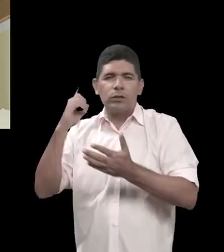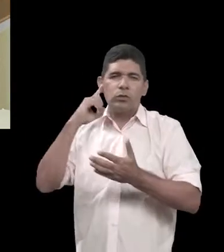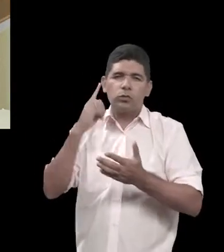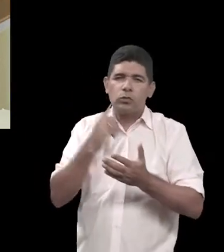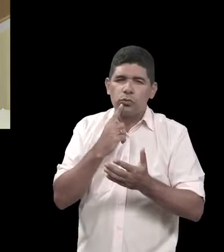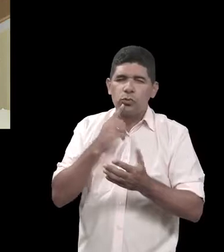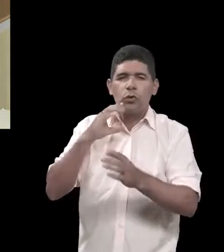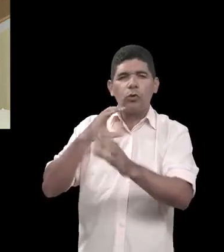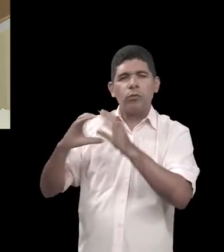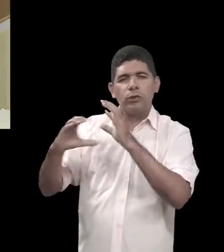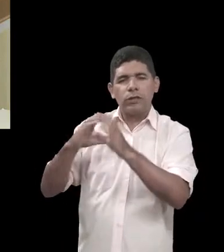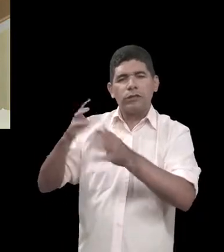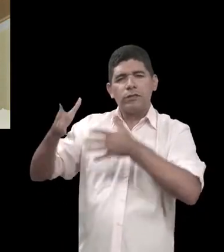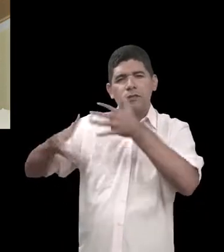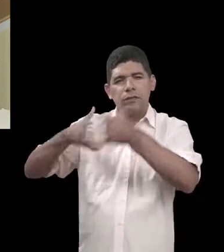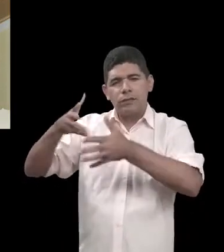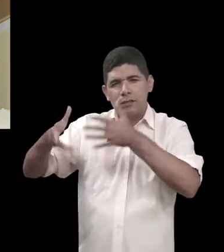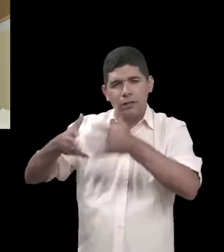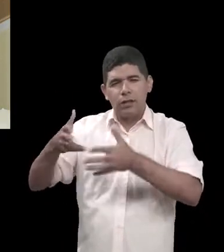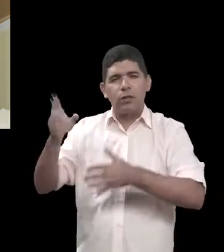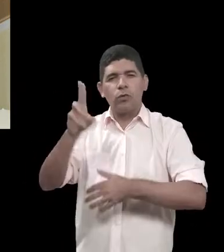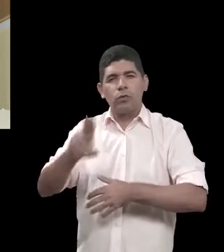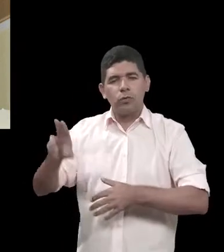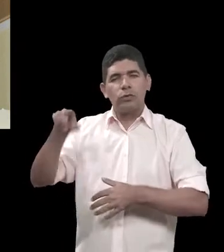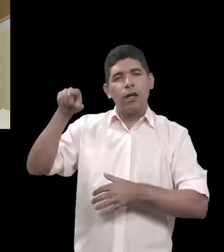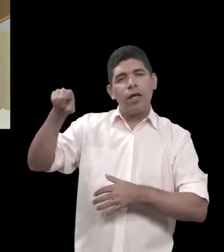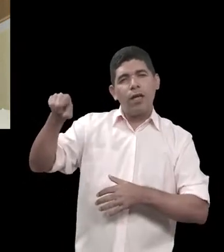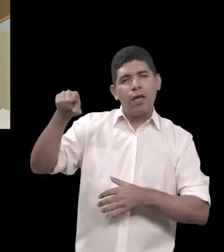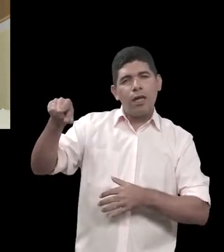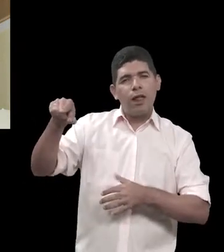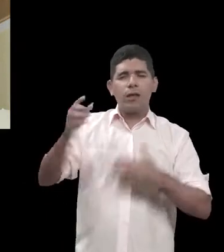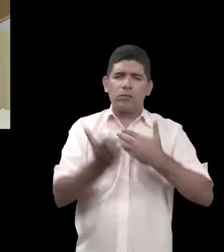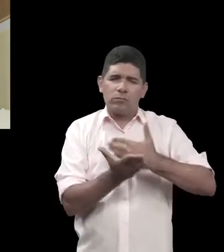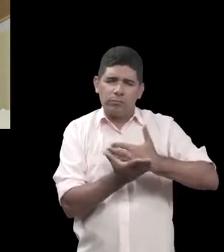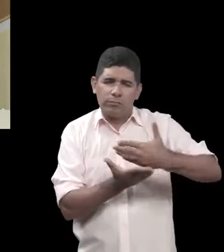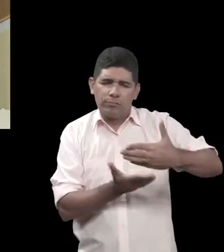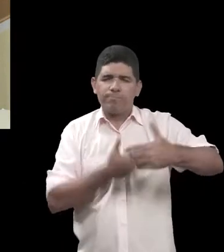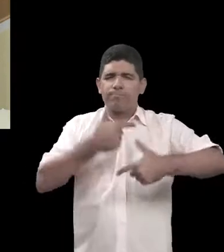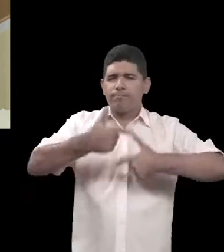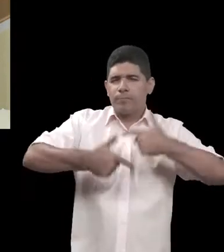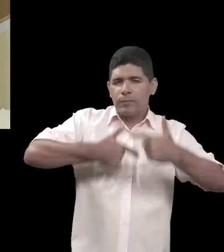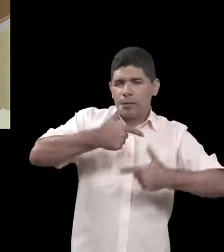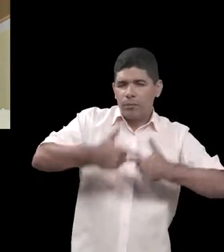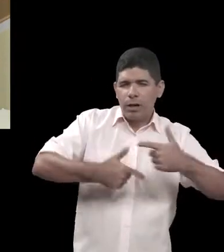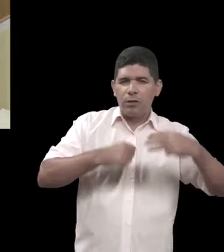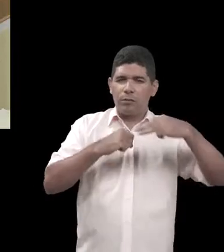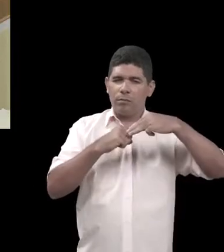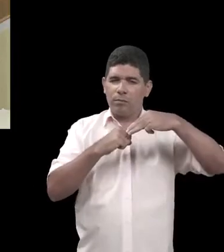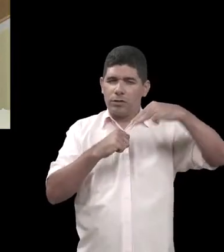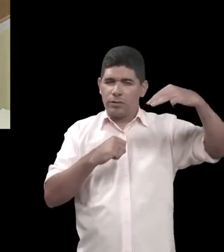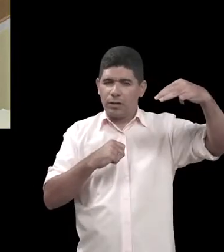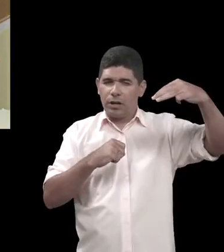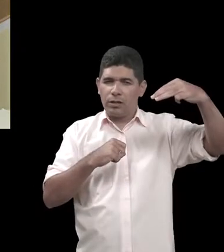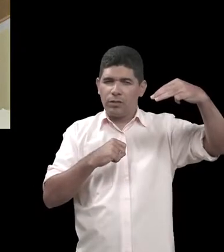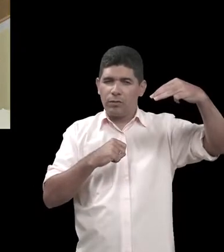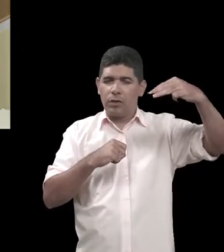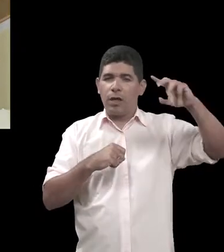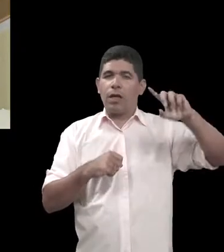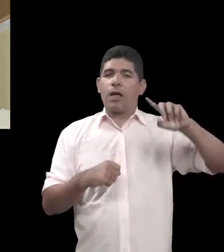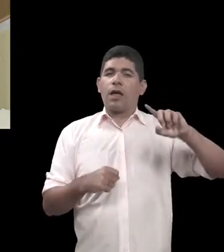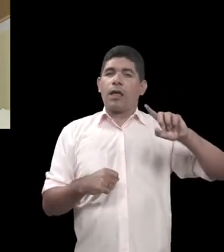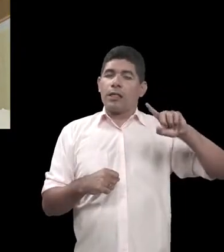Libras mesmo. E aí eu comecei o meu trabalho e ao longo do mestrado eu abri o curso de Letras Libras aqui na